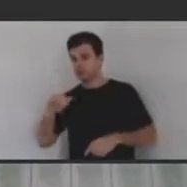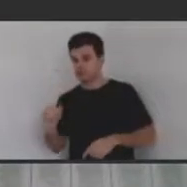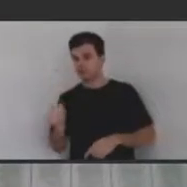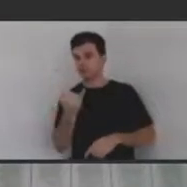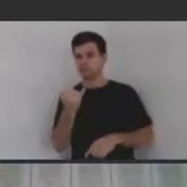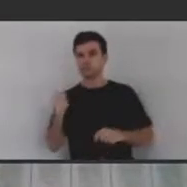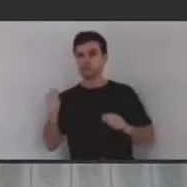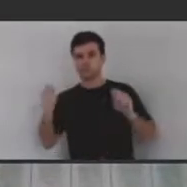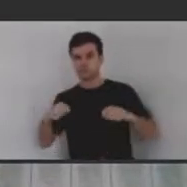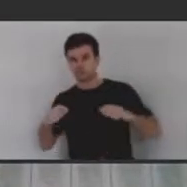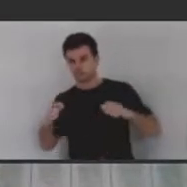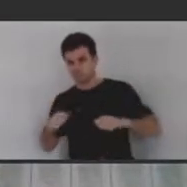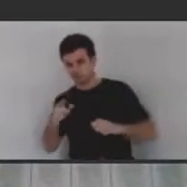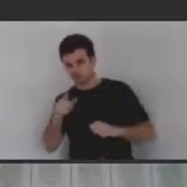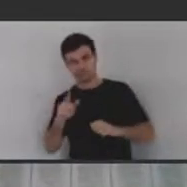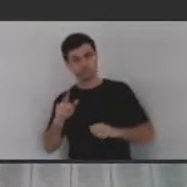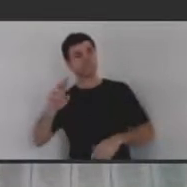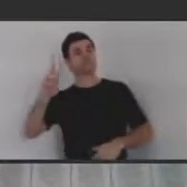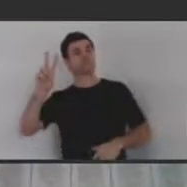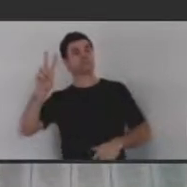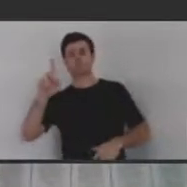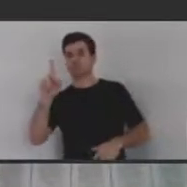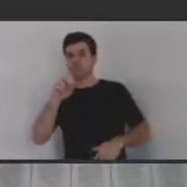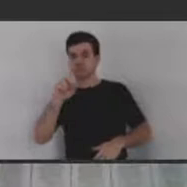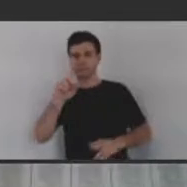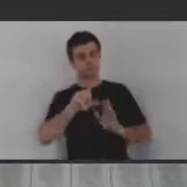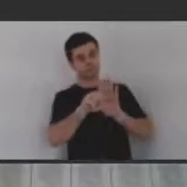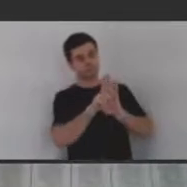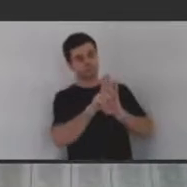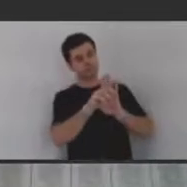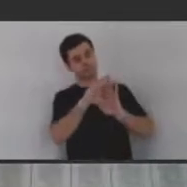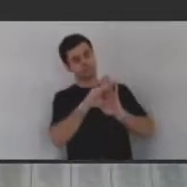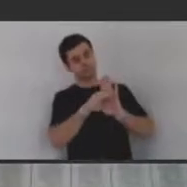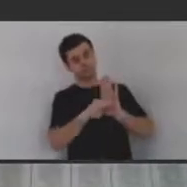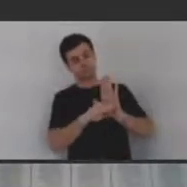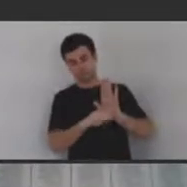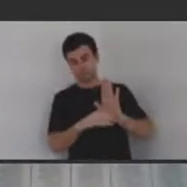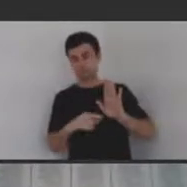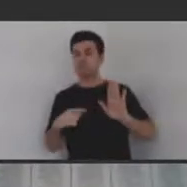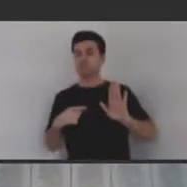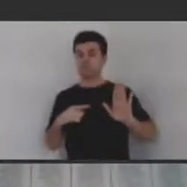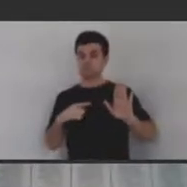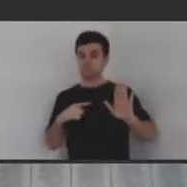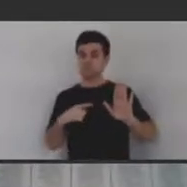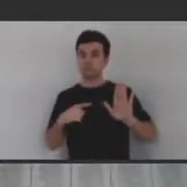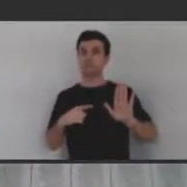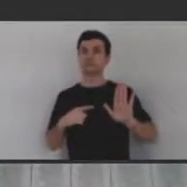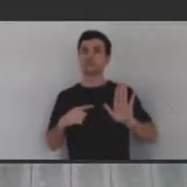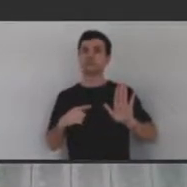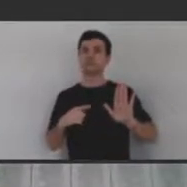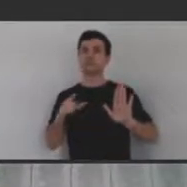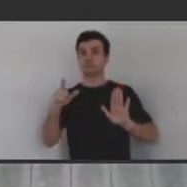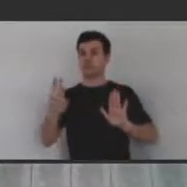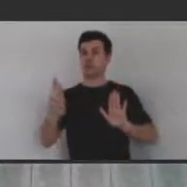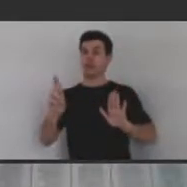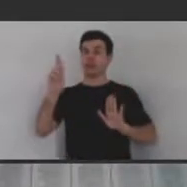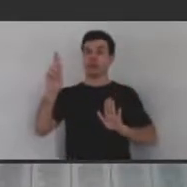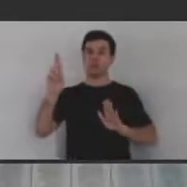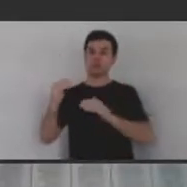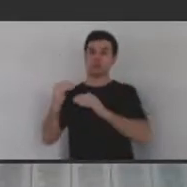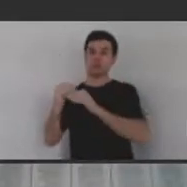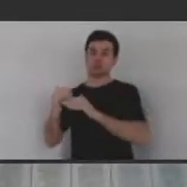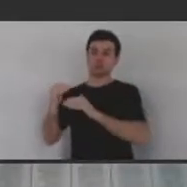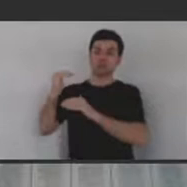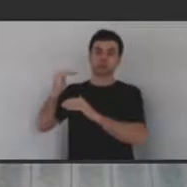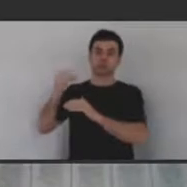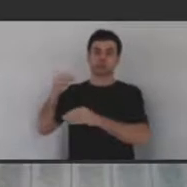candidaturas, considerando a legislação eleitoral, a resolução do Tribunal Superior Eleitoral e a